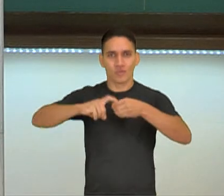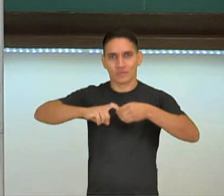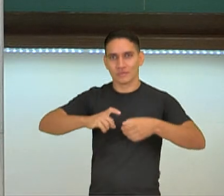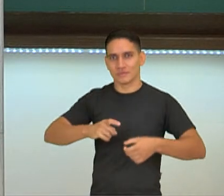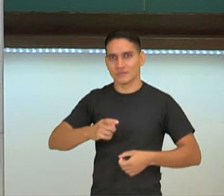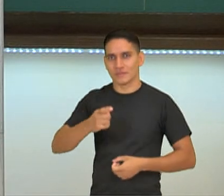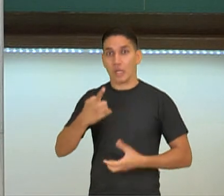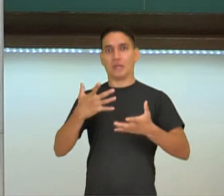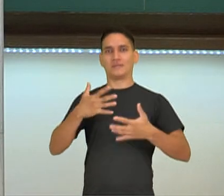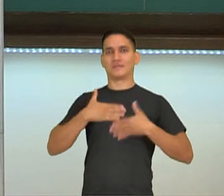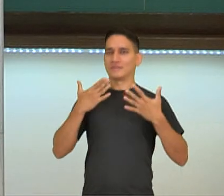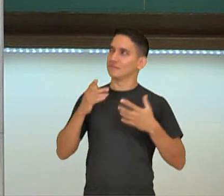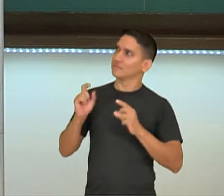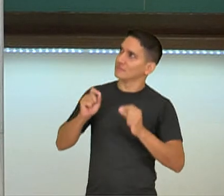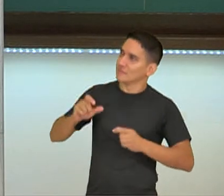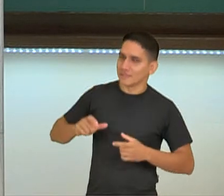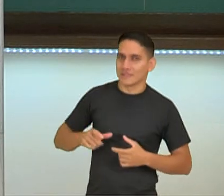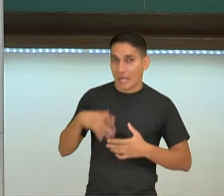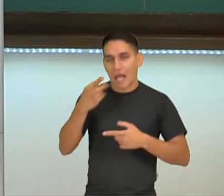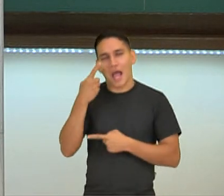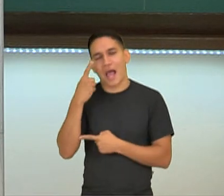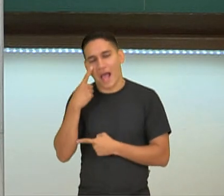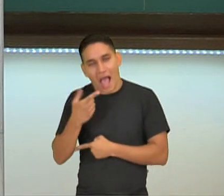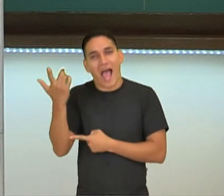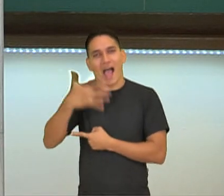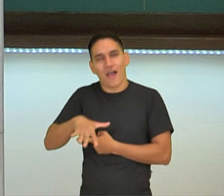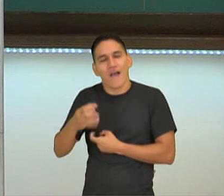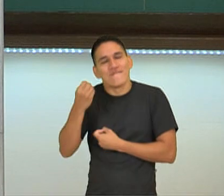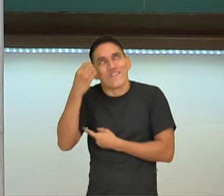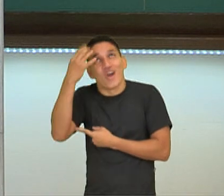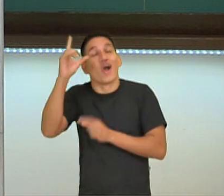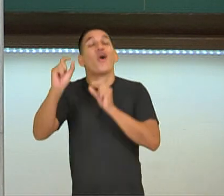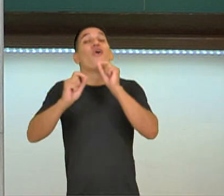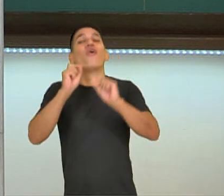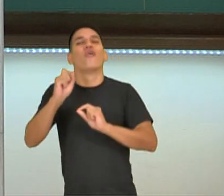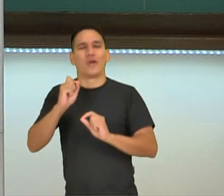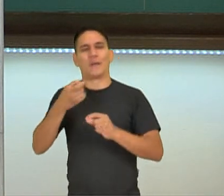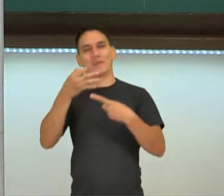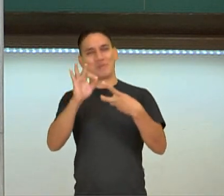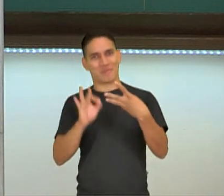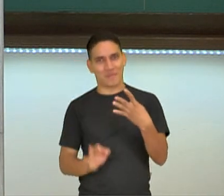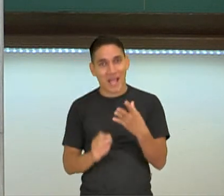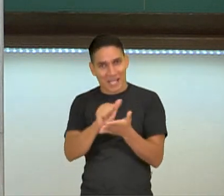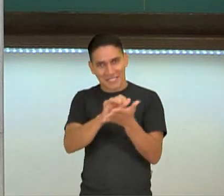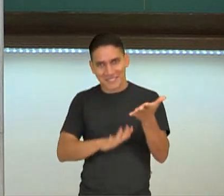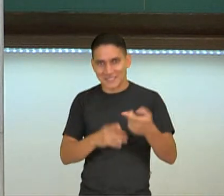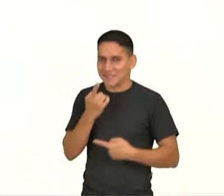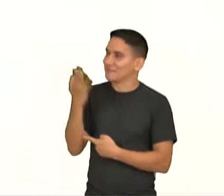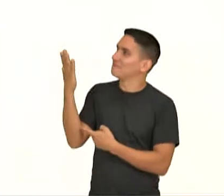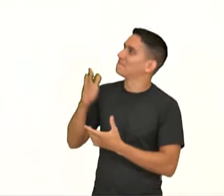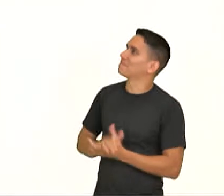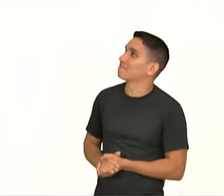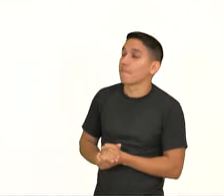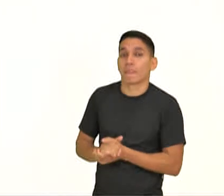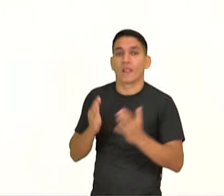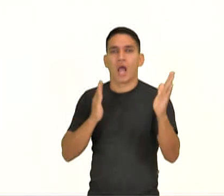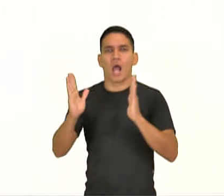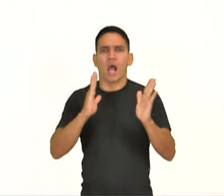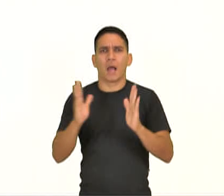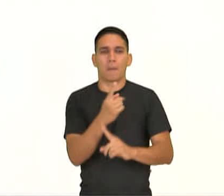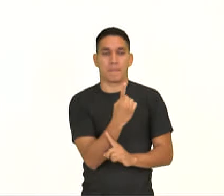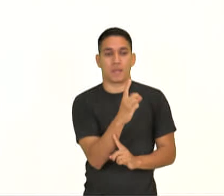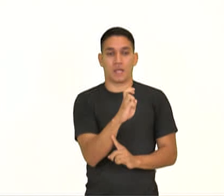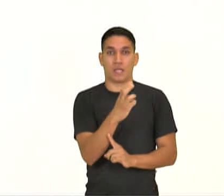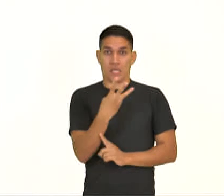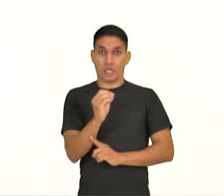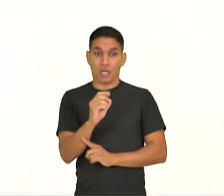Voltei! Que isso? Vamos embarcar nessa juntos? Vamos corrigir juntos essa atividade. Por volta de 1530,